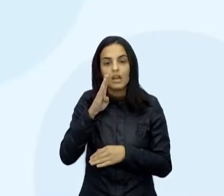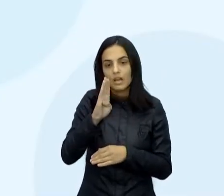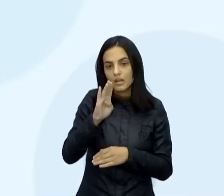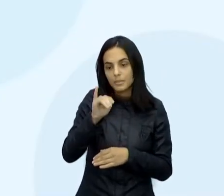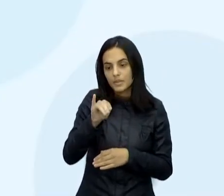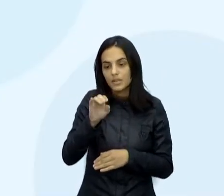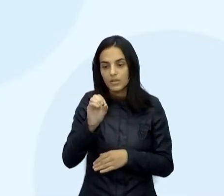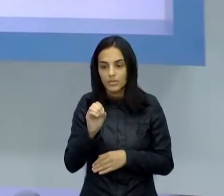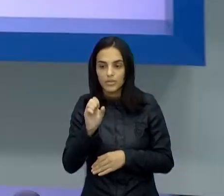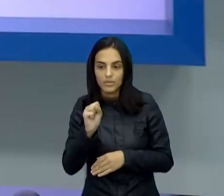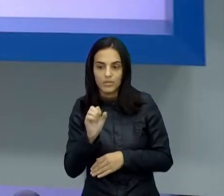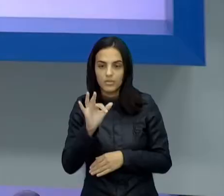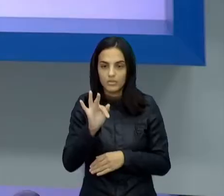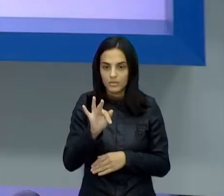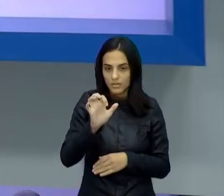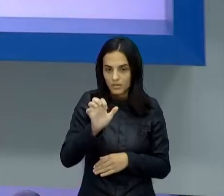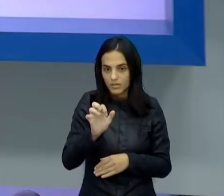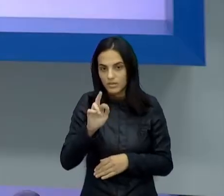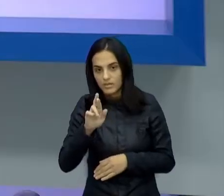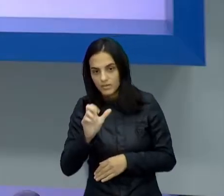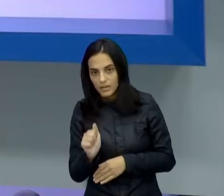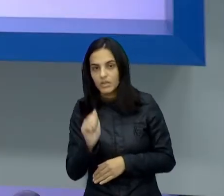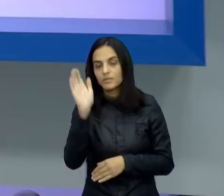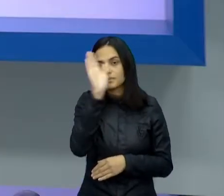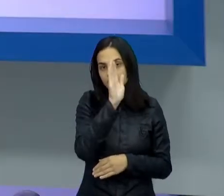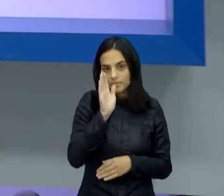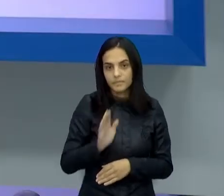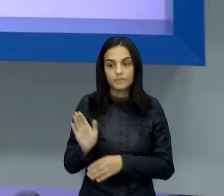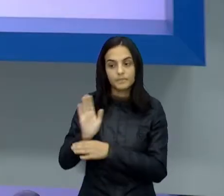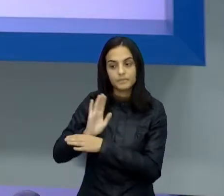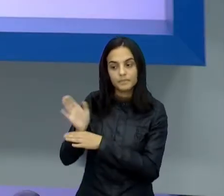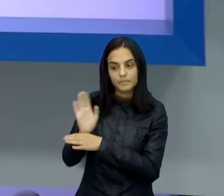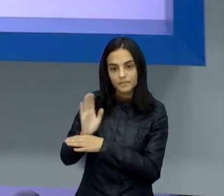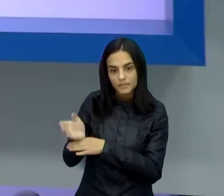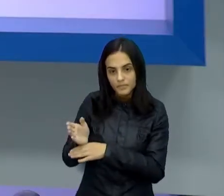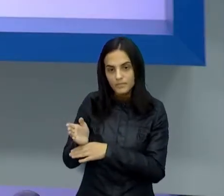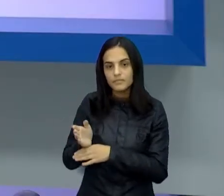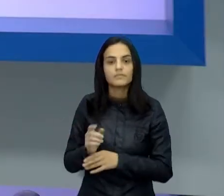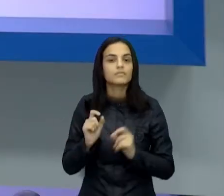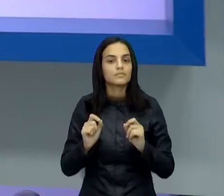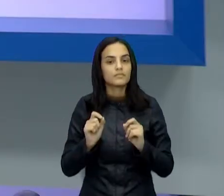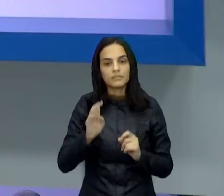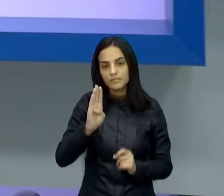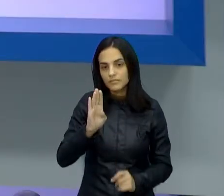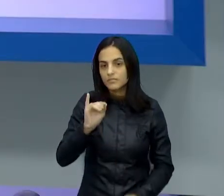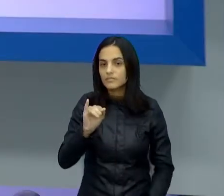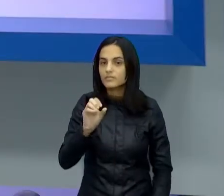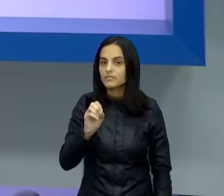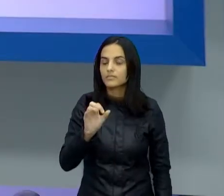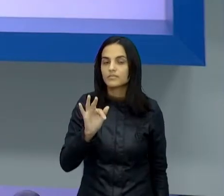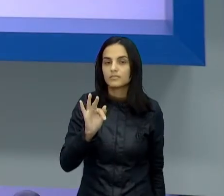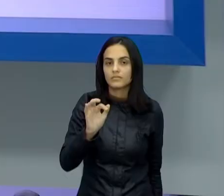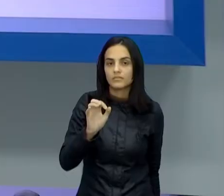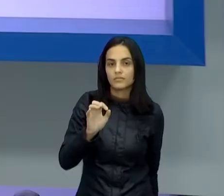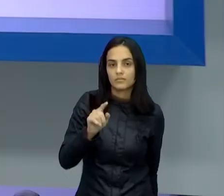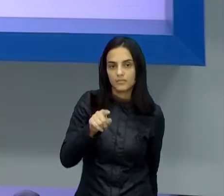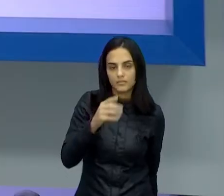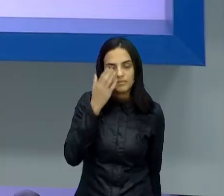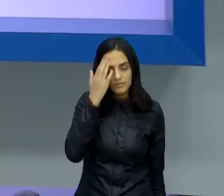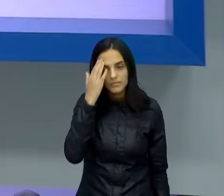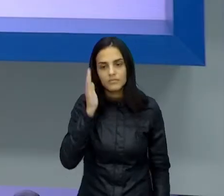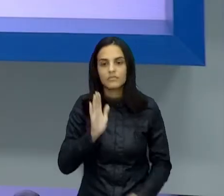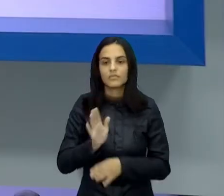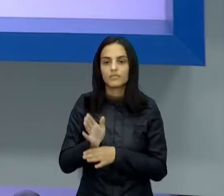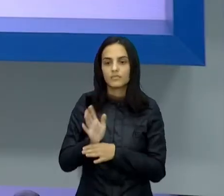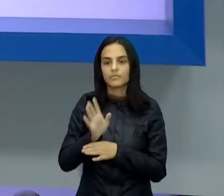né? Então trata mais aí da relação do Brasil, então é o vídeo da reserva da biosfera. Você sabe o que é? É um vídeo aí